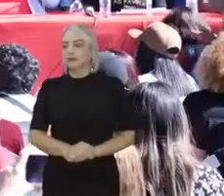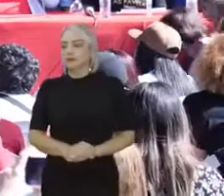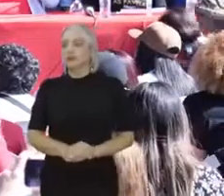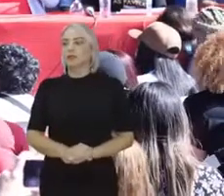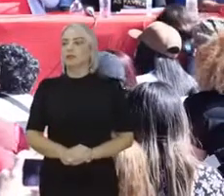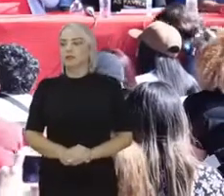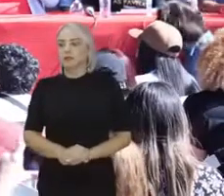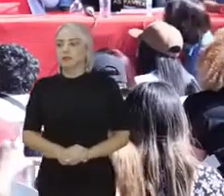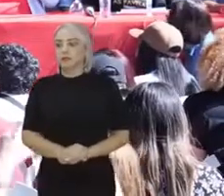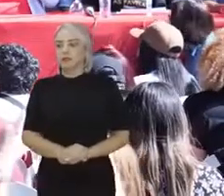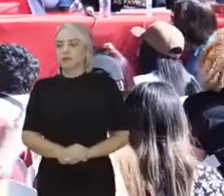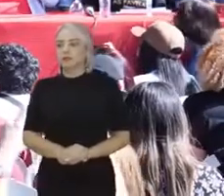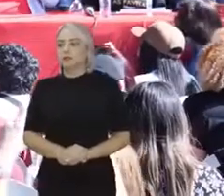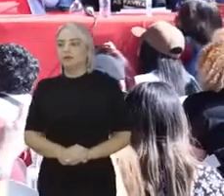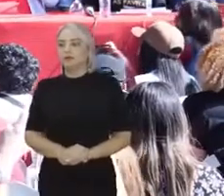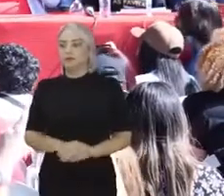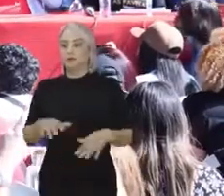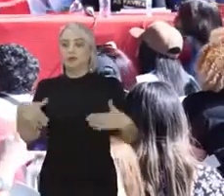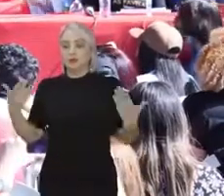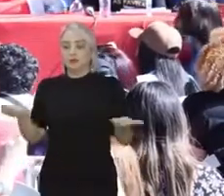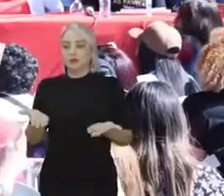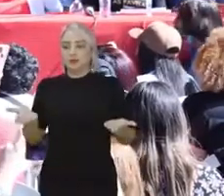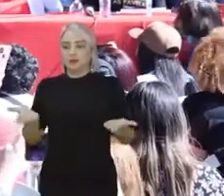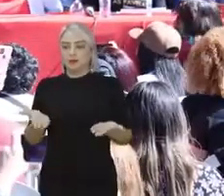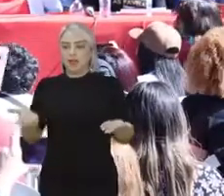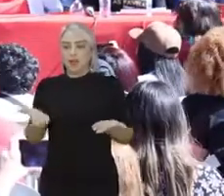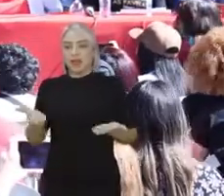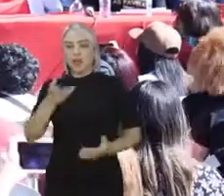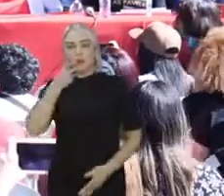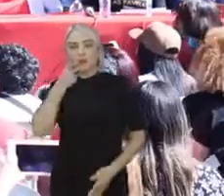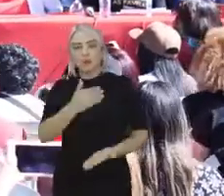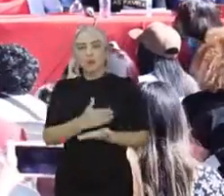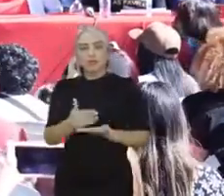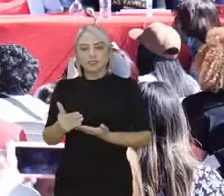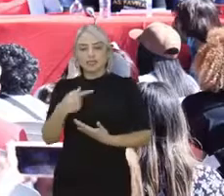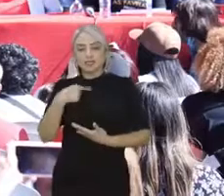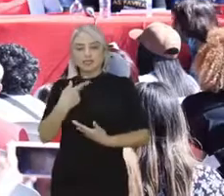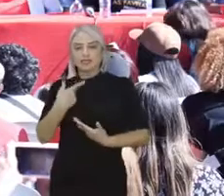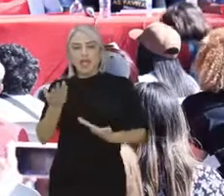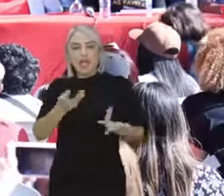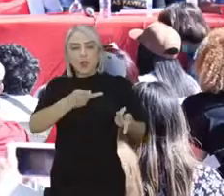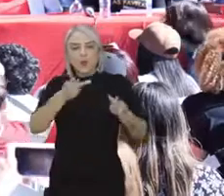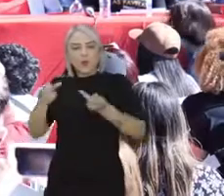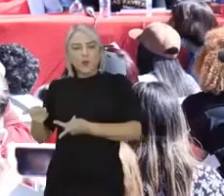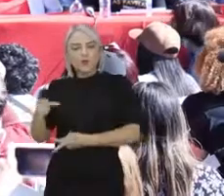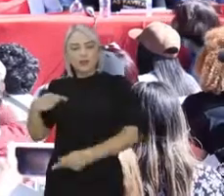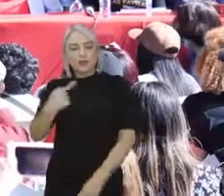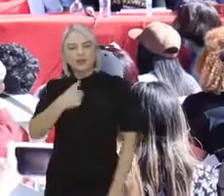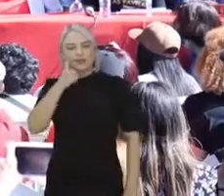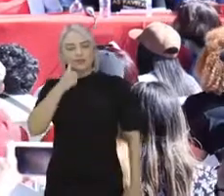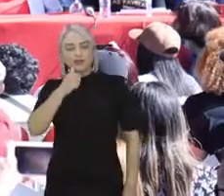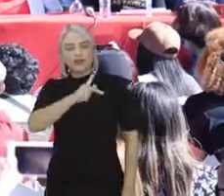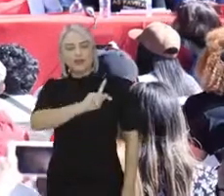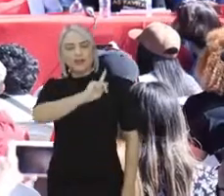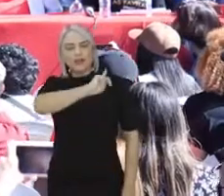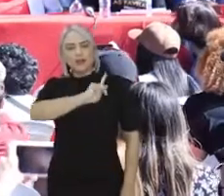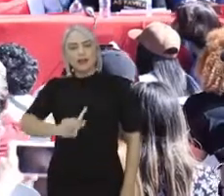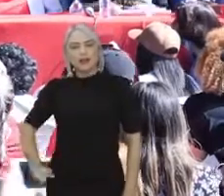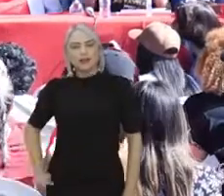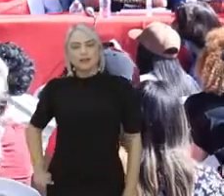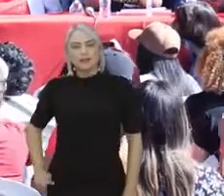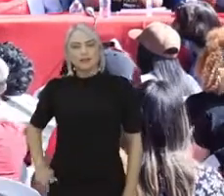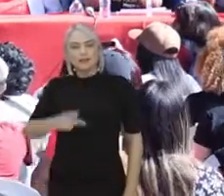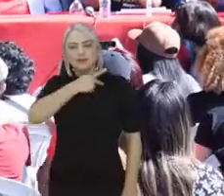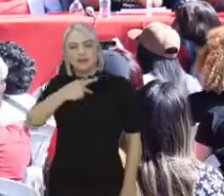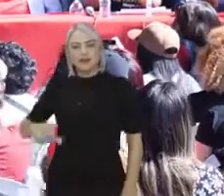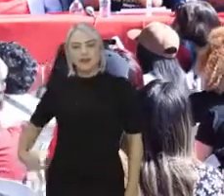E agora, né, para dar uma palavrinha aqui, gostaria de convidar a nossa presidenta, Cleide. Salva de palmas para Cleide, gente,